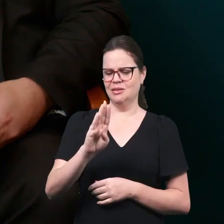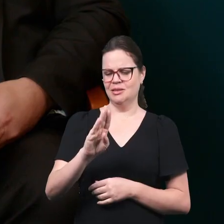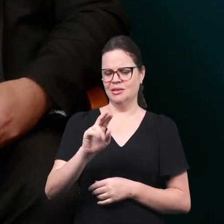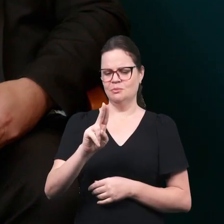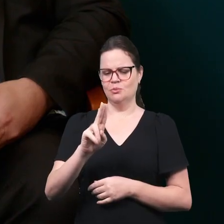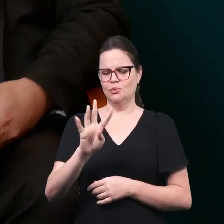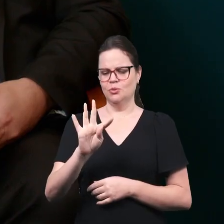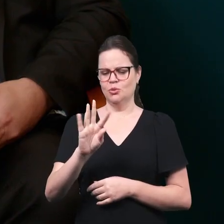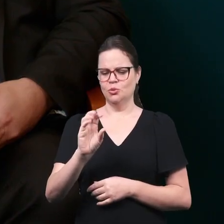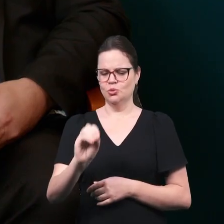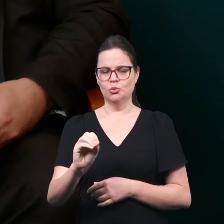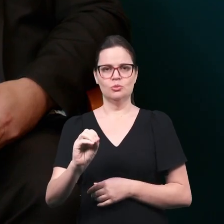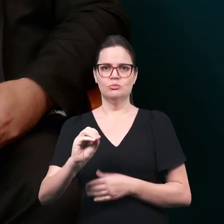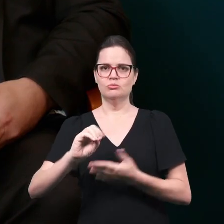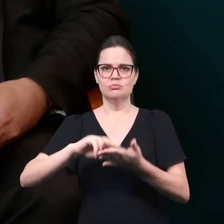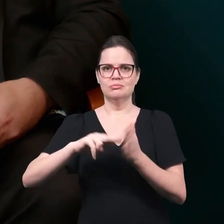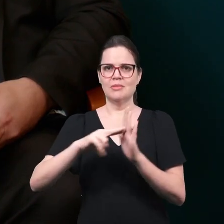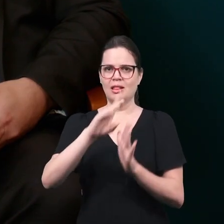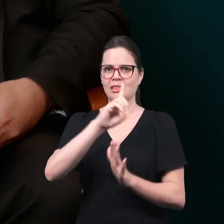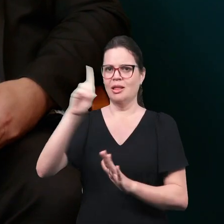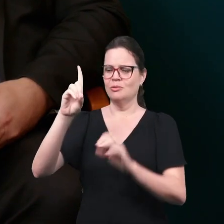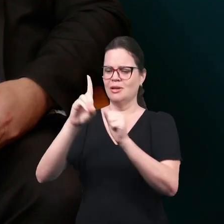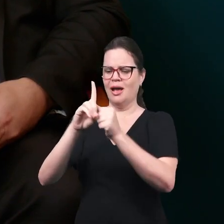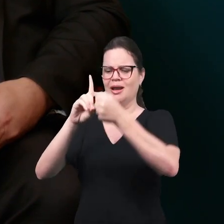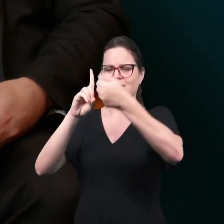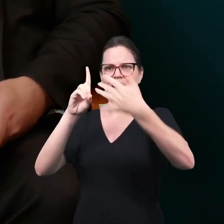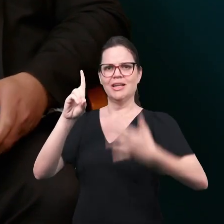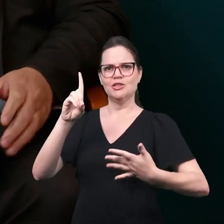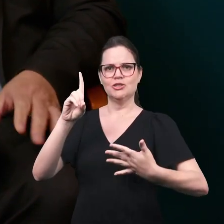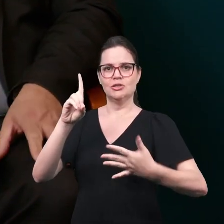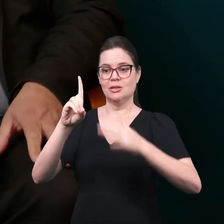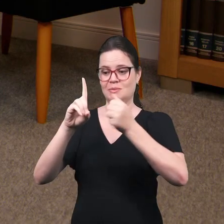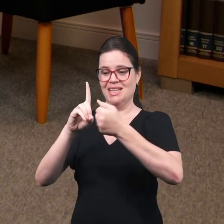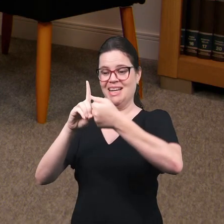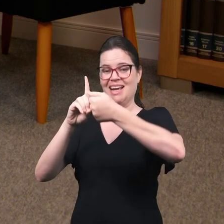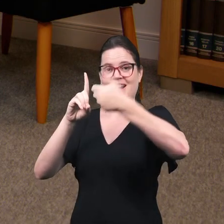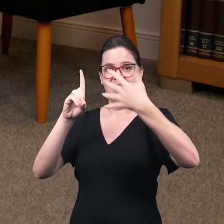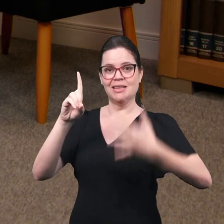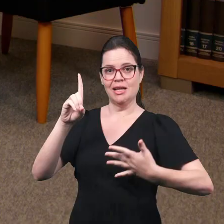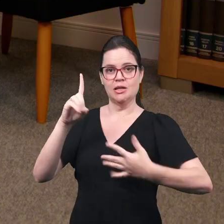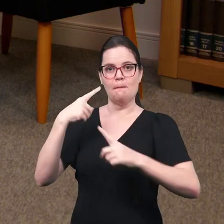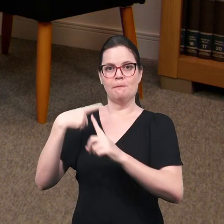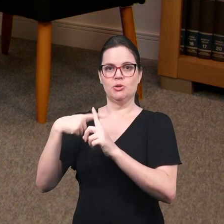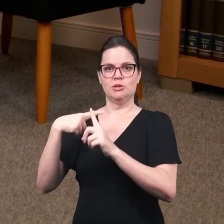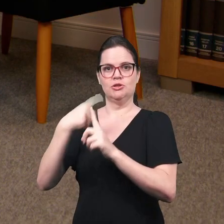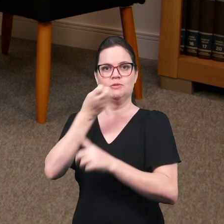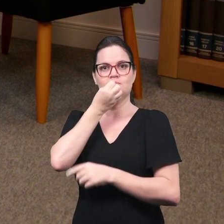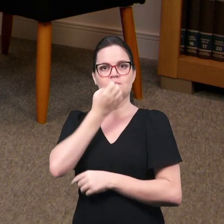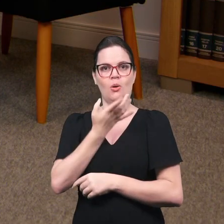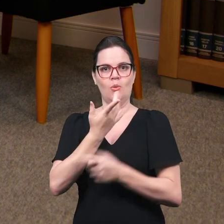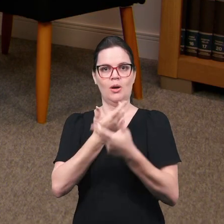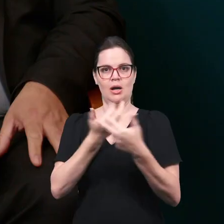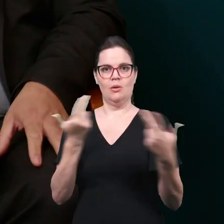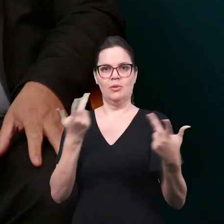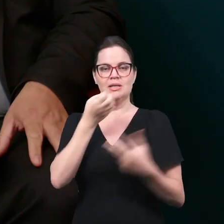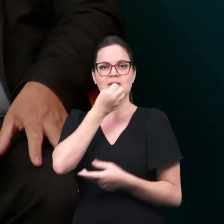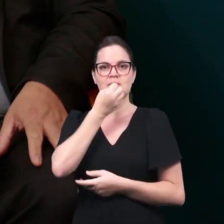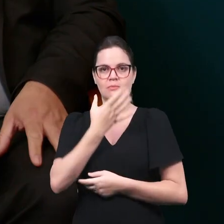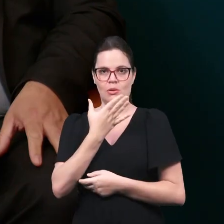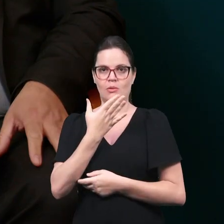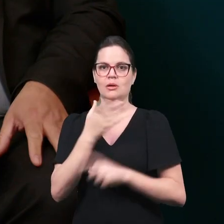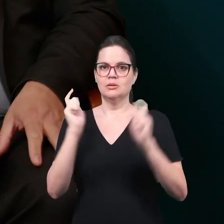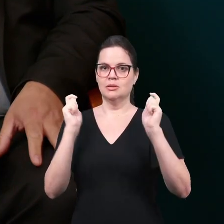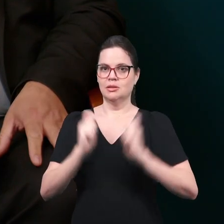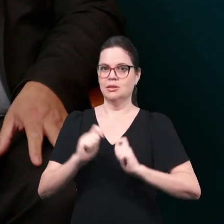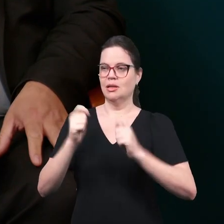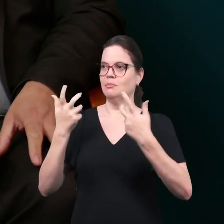são características, mas características positivas. Sim. Coisas boas. Sim. Que nós podemos